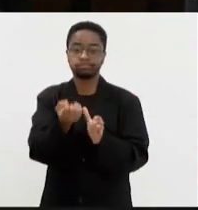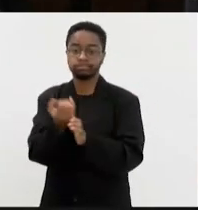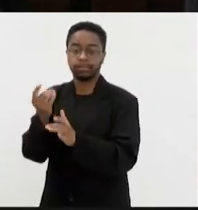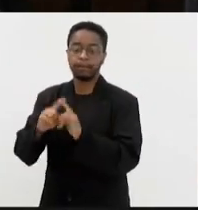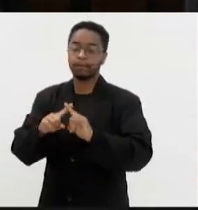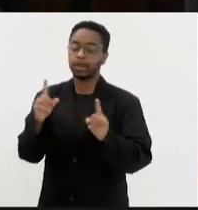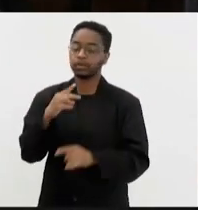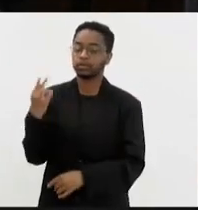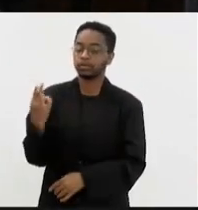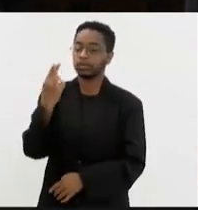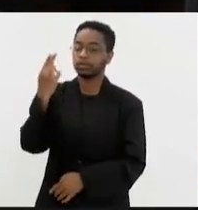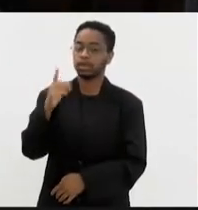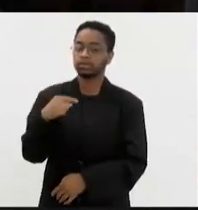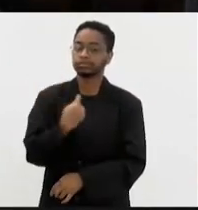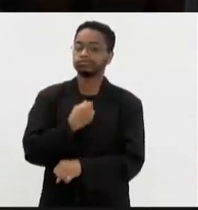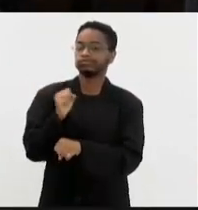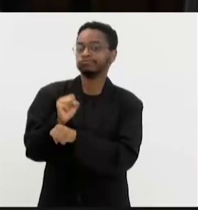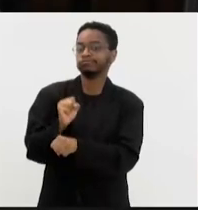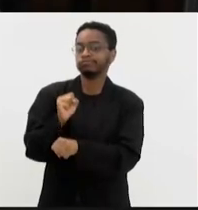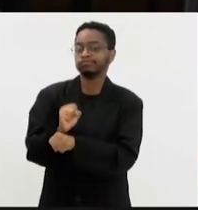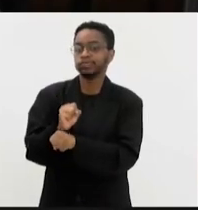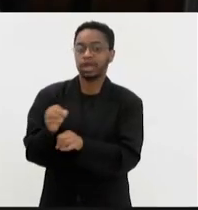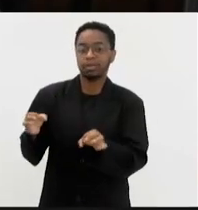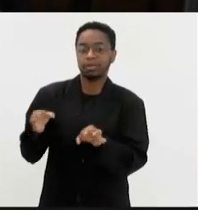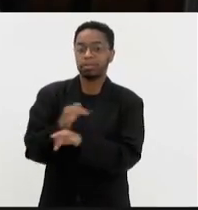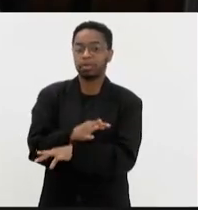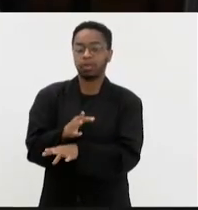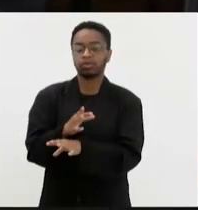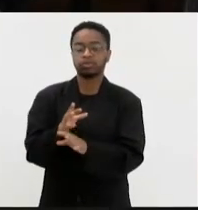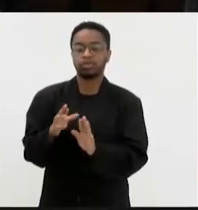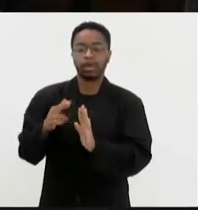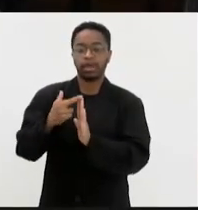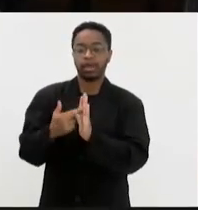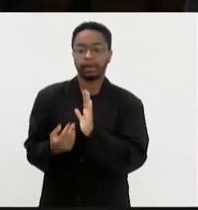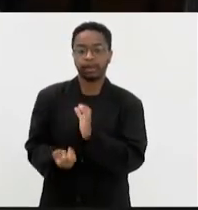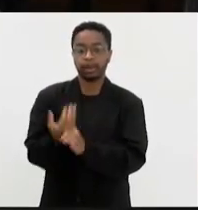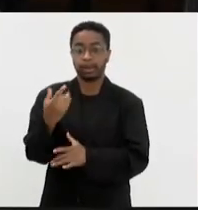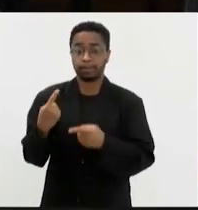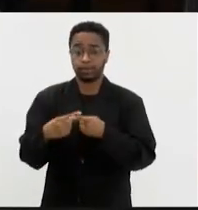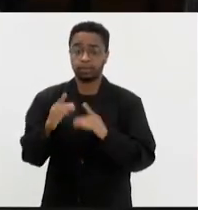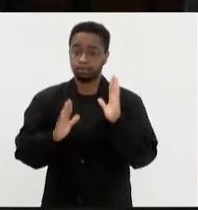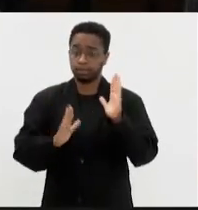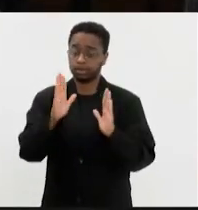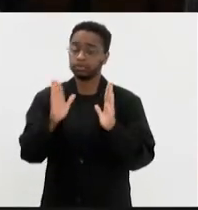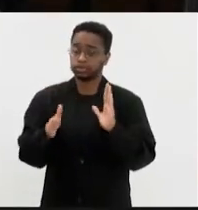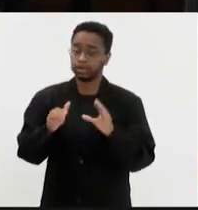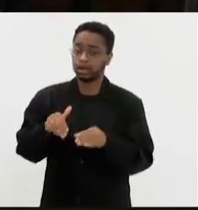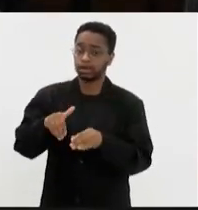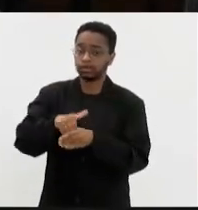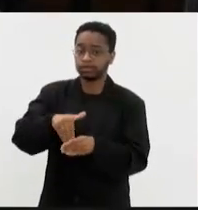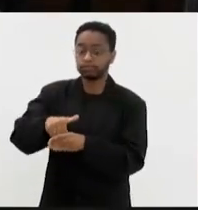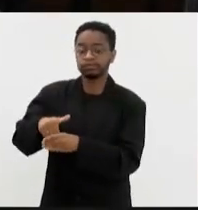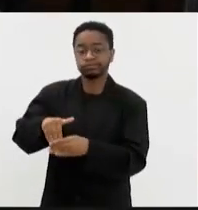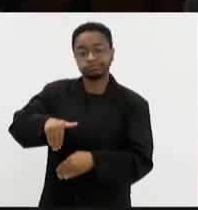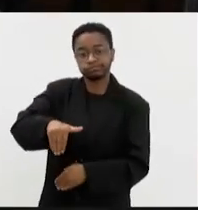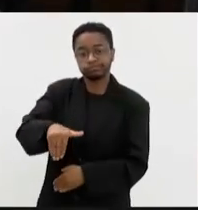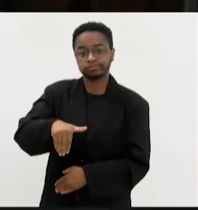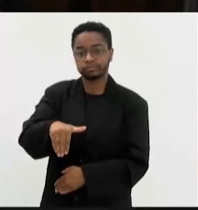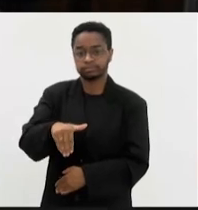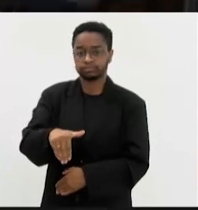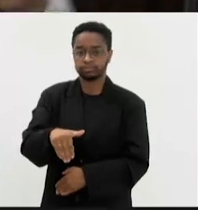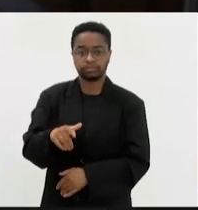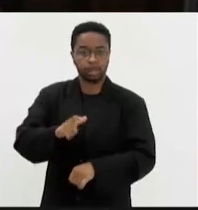Ministro alkm esperar consolidação de uma jurisprudência porque a eleição tá ocorrendo naqueles dias em períodos críticos